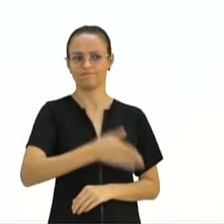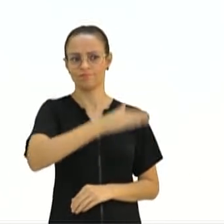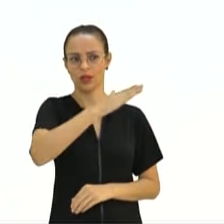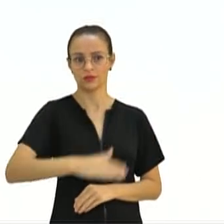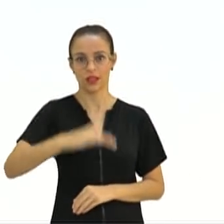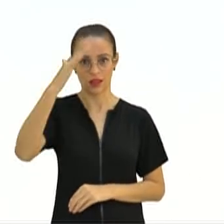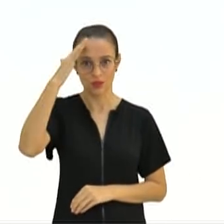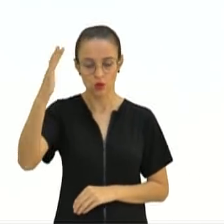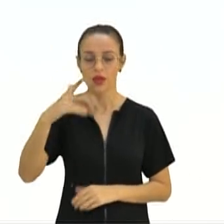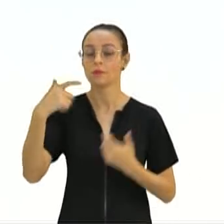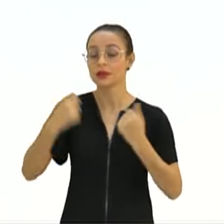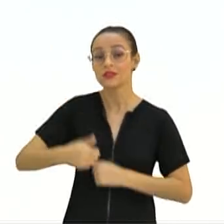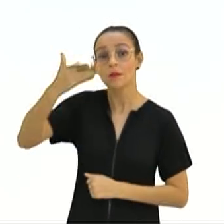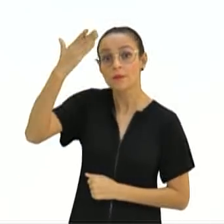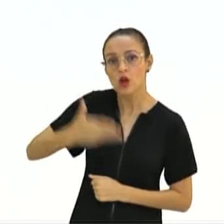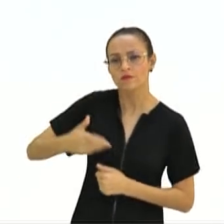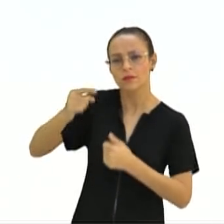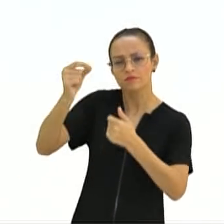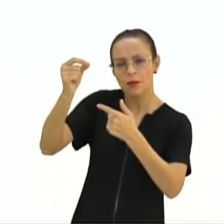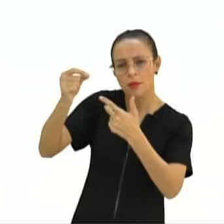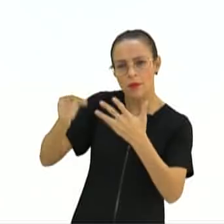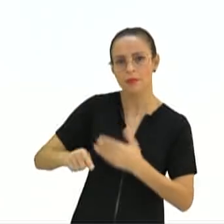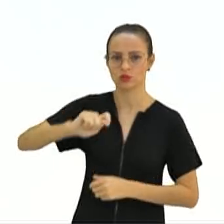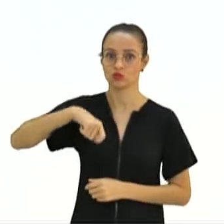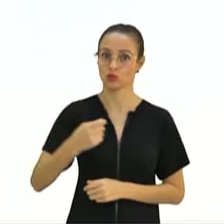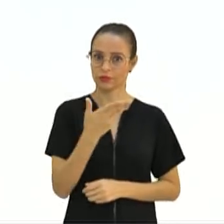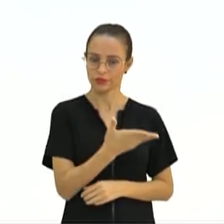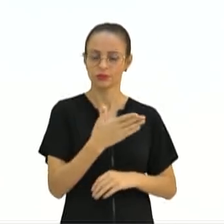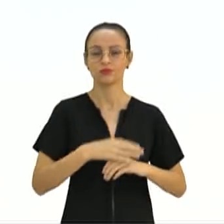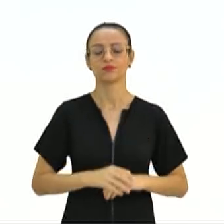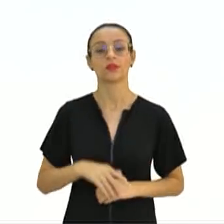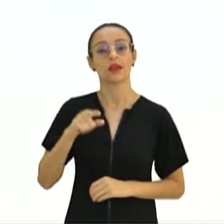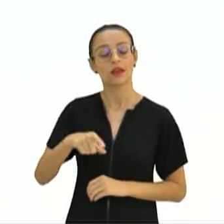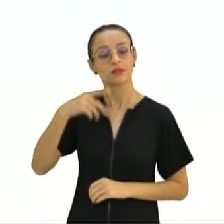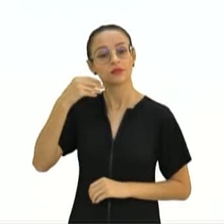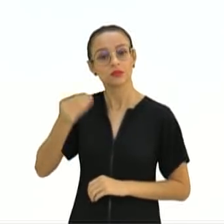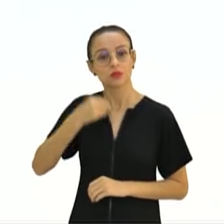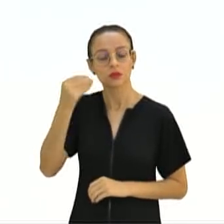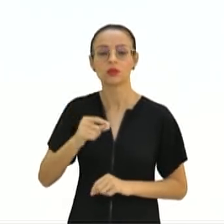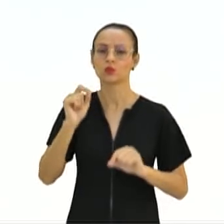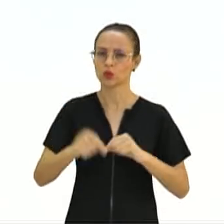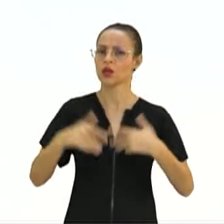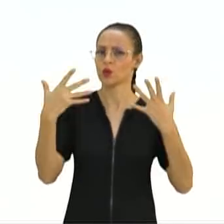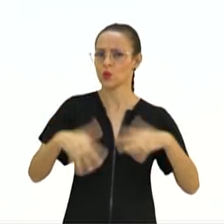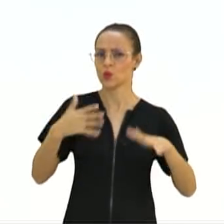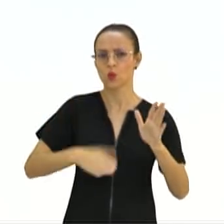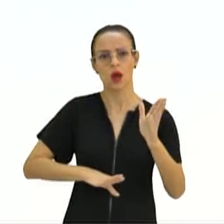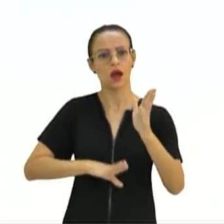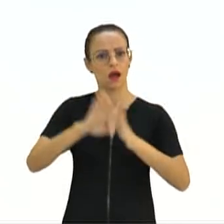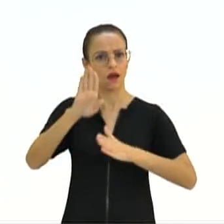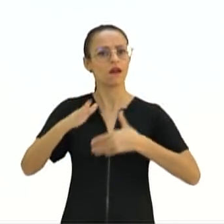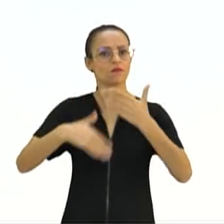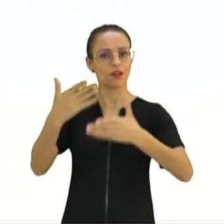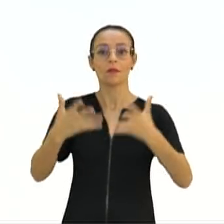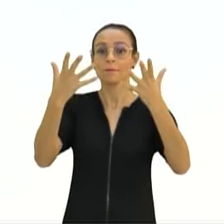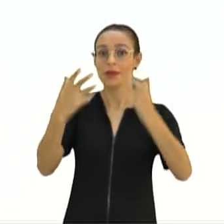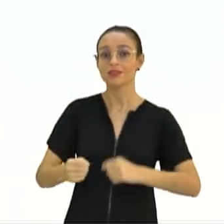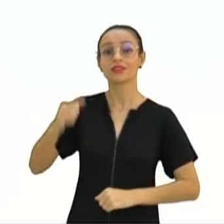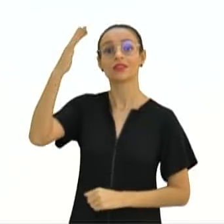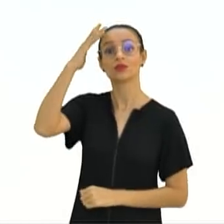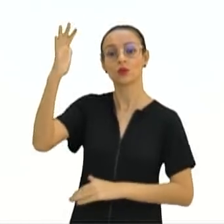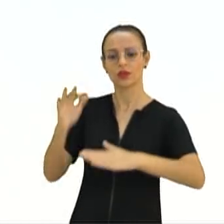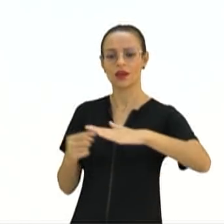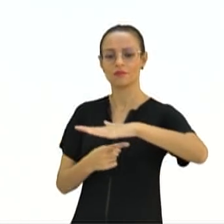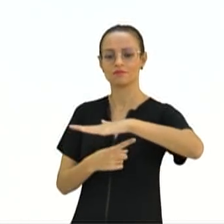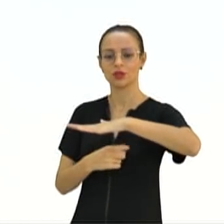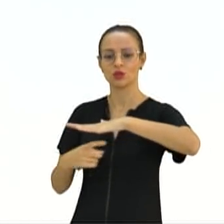apresentar comprovações científicas sobre isso. Esse experimento foi, sem dúvida, um grande avanço para a aceitação da biogênese. Então, do